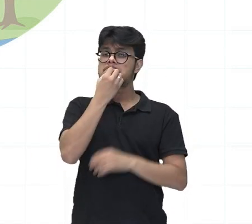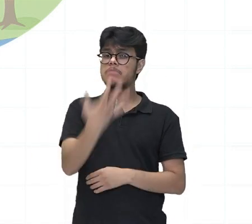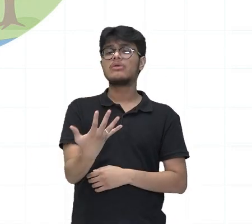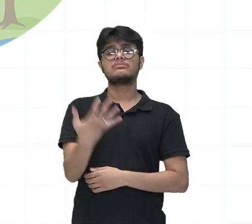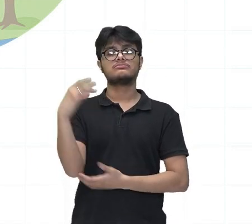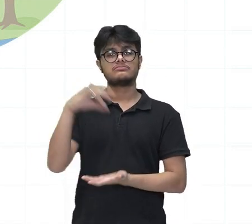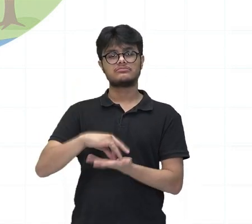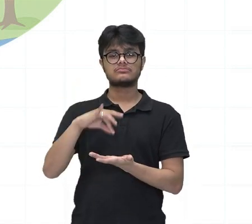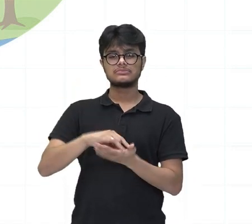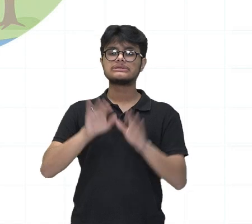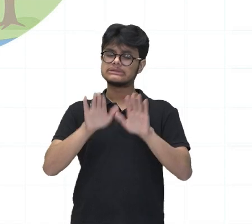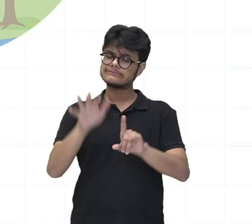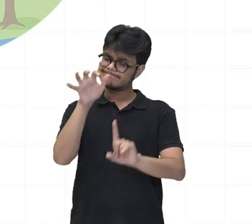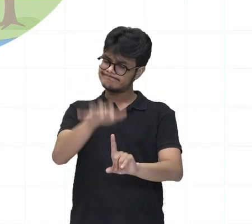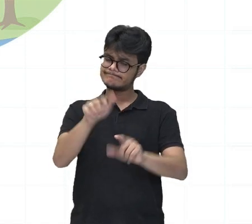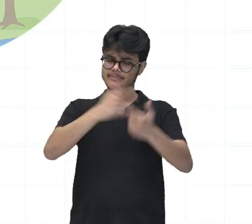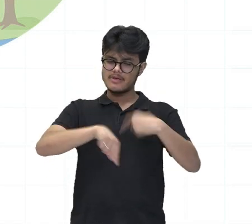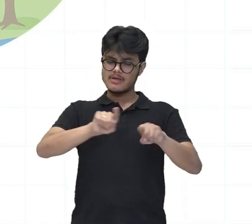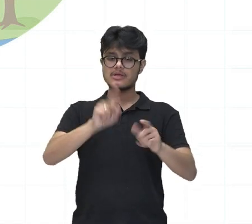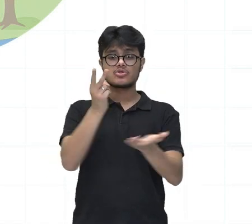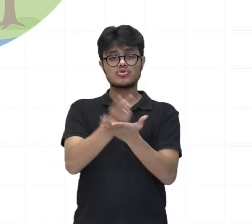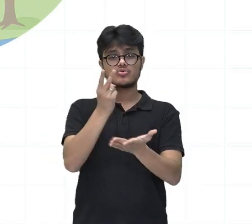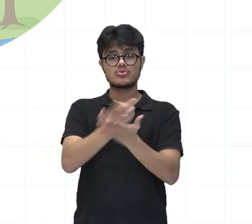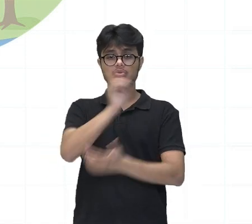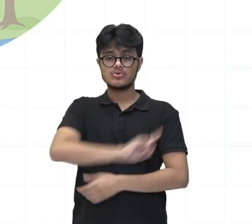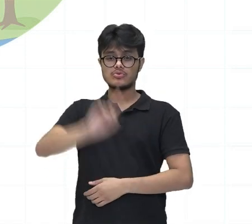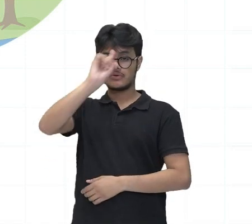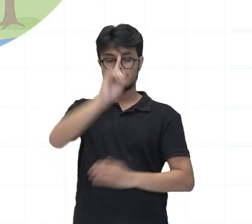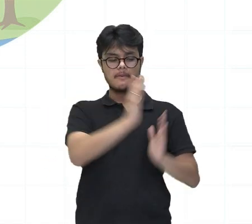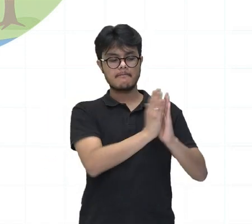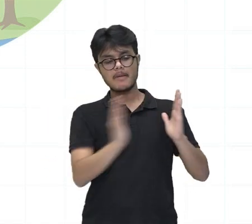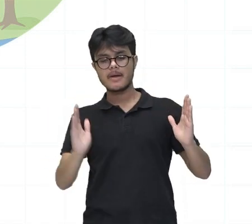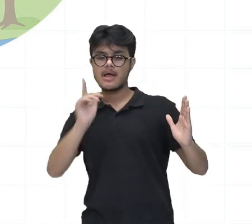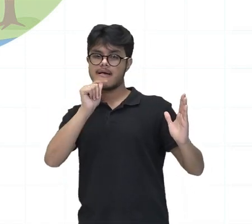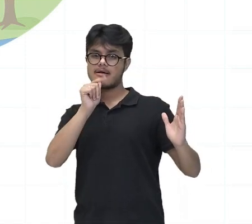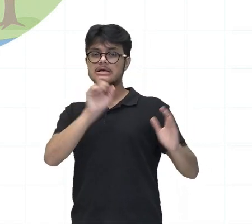aí que vão ocorrer no dia a dia. Se nós estamos